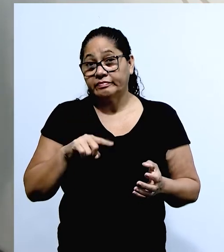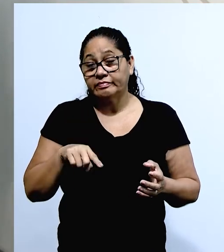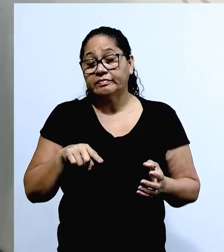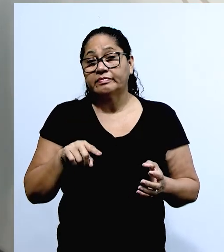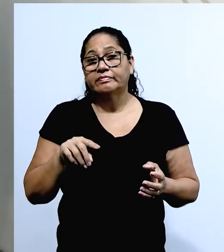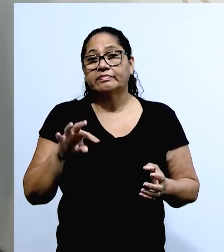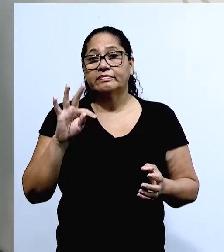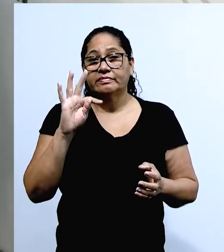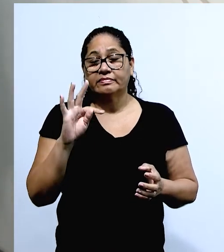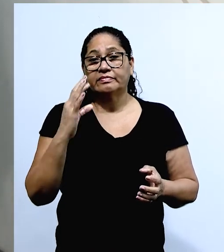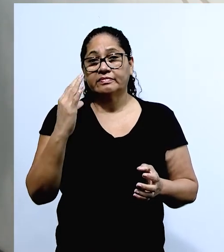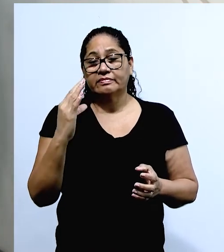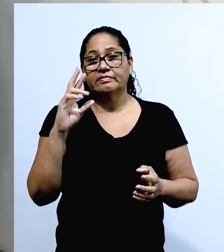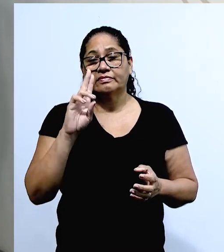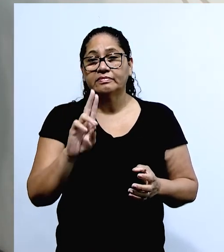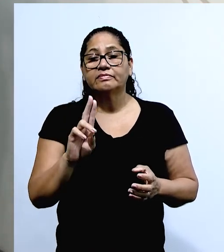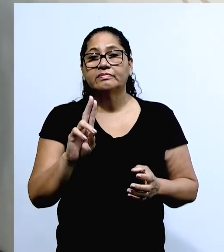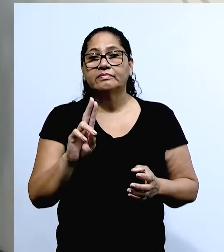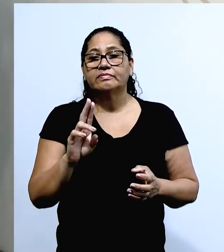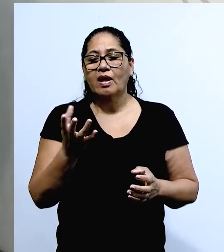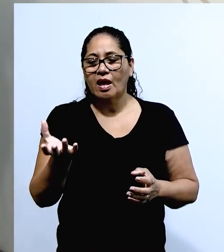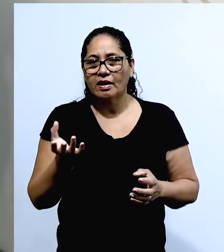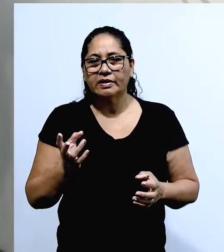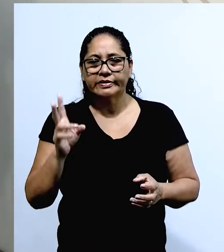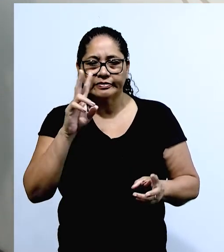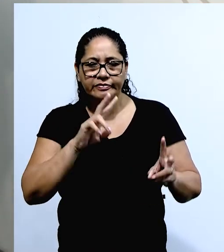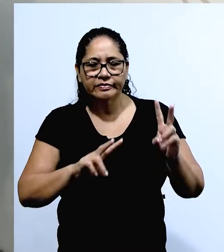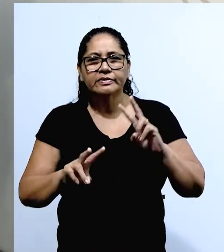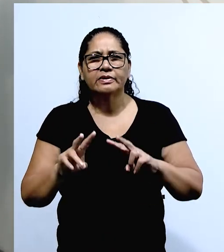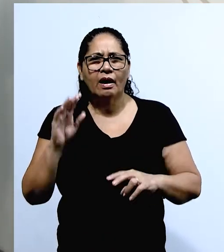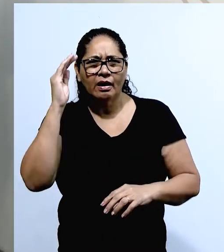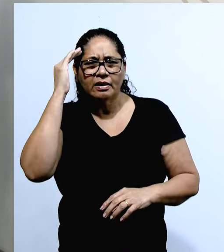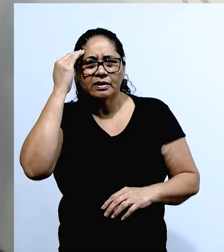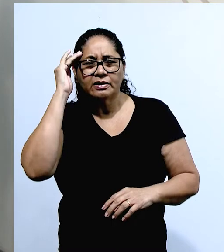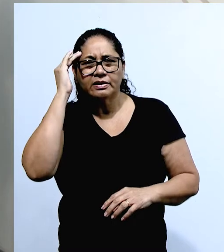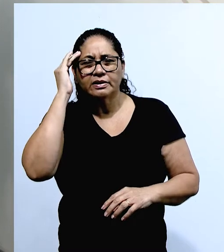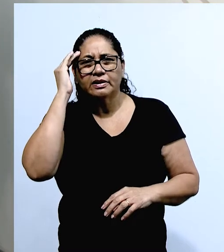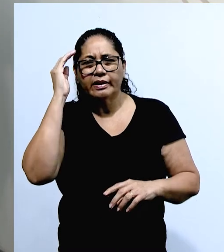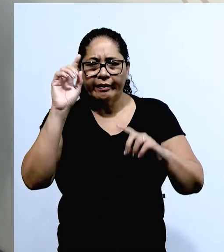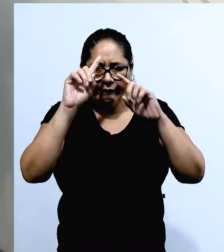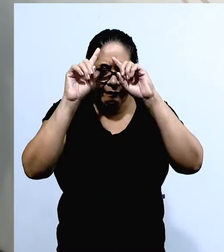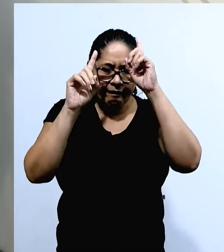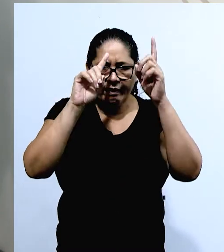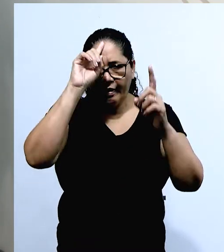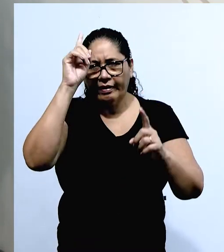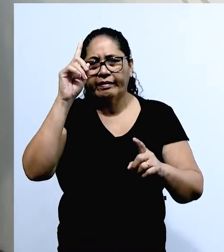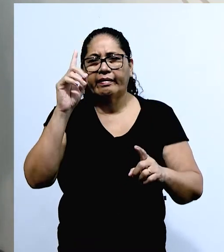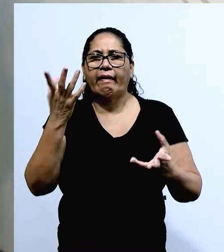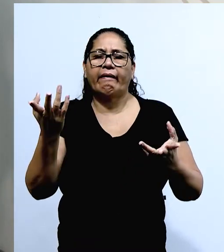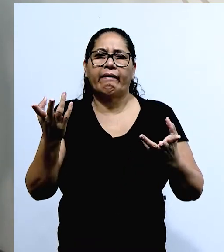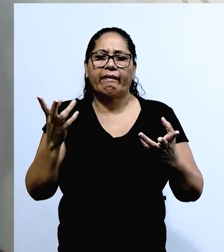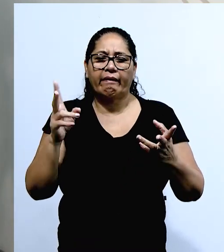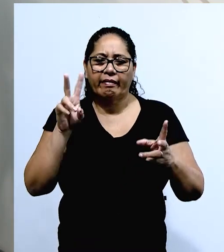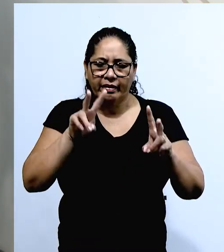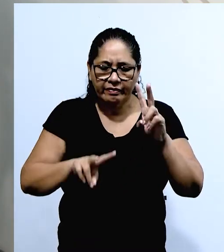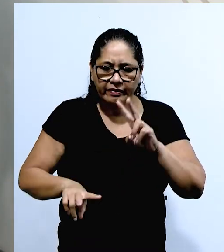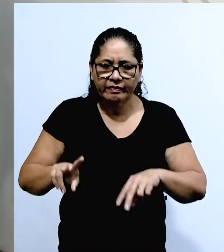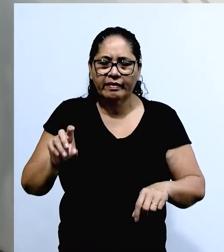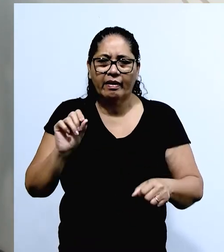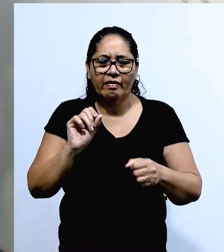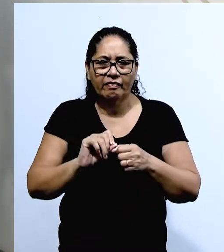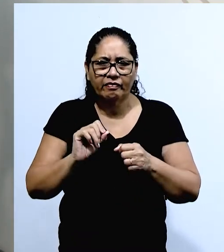que o TCU quer ser vista pela sociedade. Entenderam, gente? A ideia dessa visão é você faz a